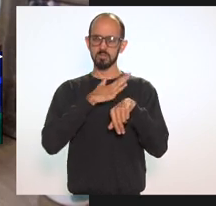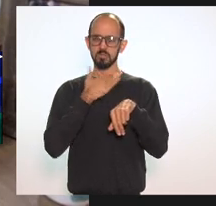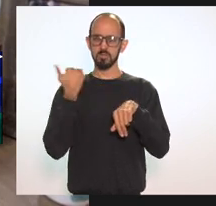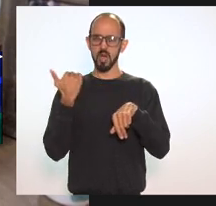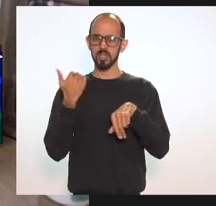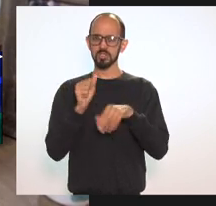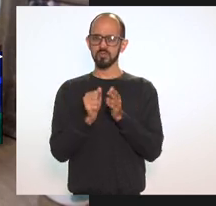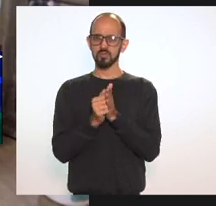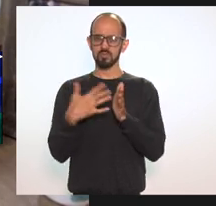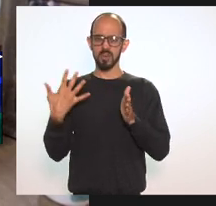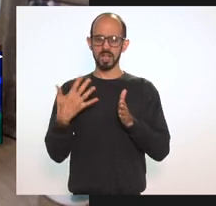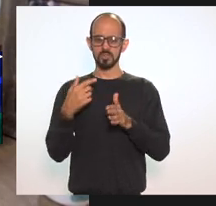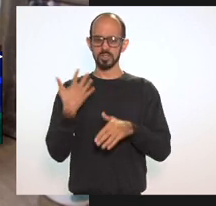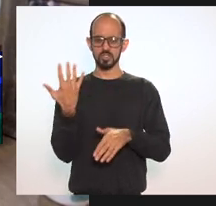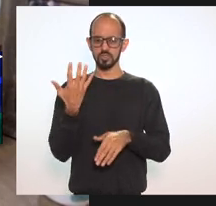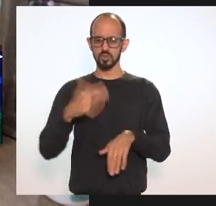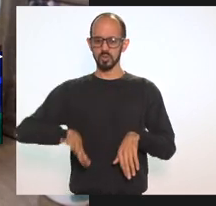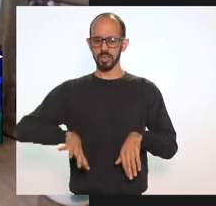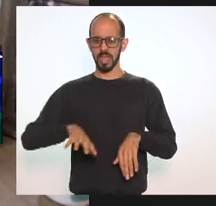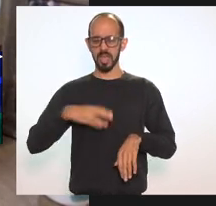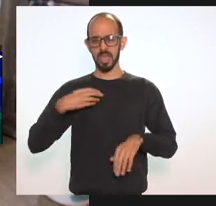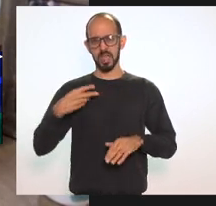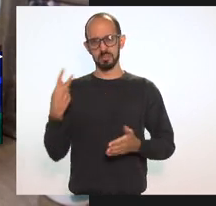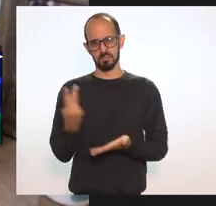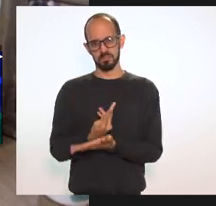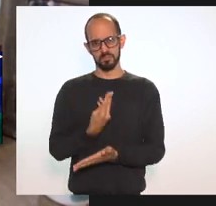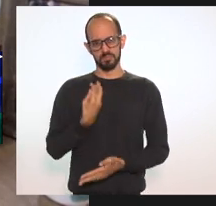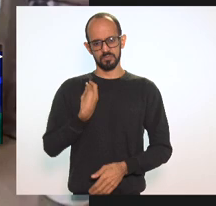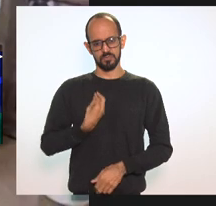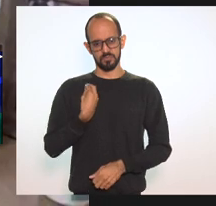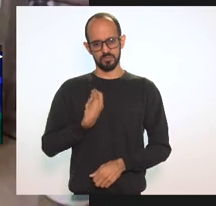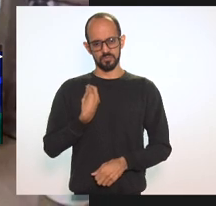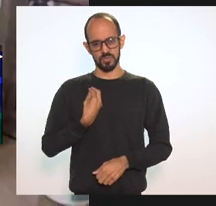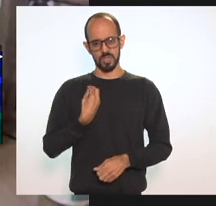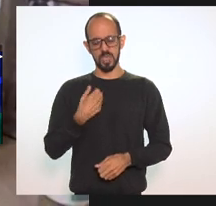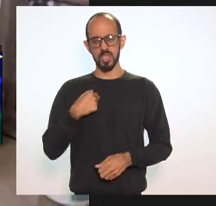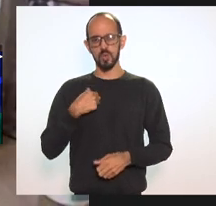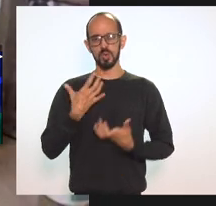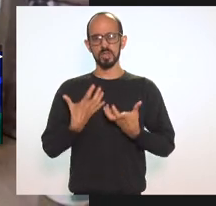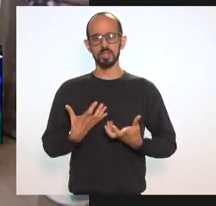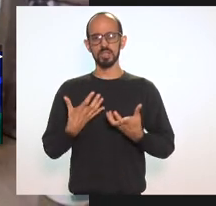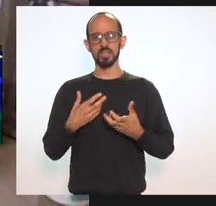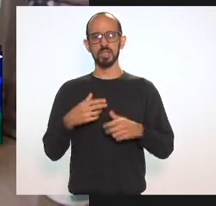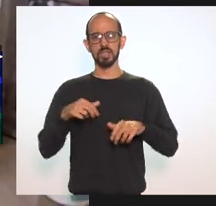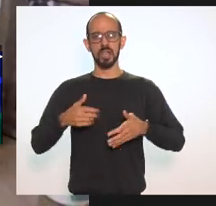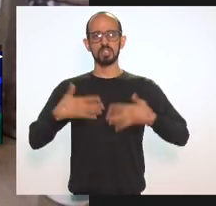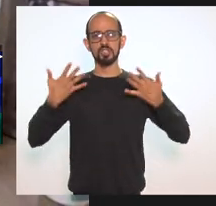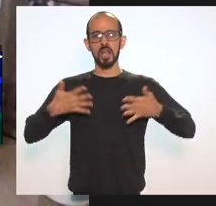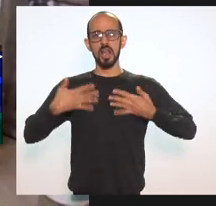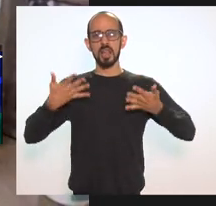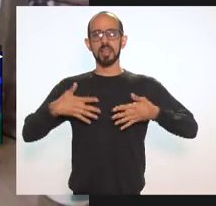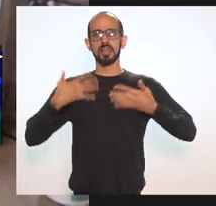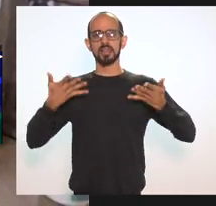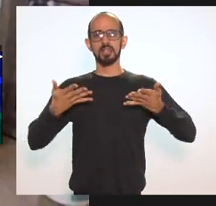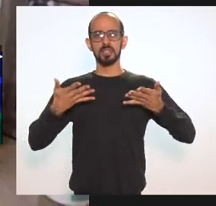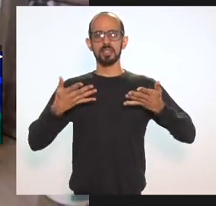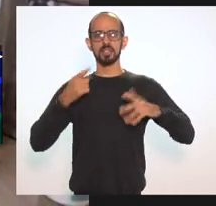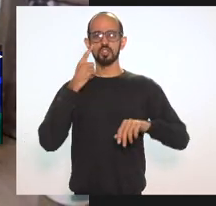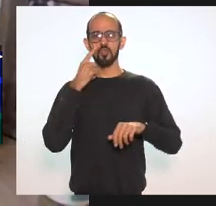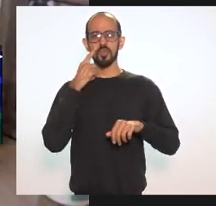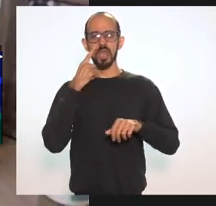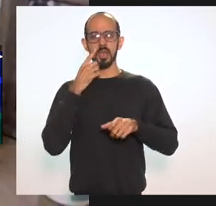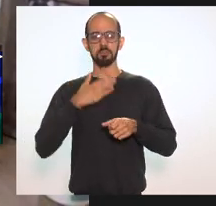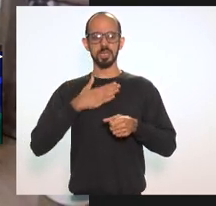que nós não queremos estar passando e eu queria tar Chorando de alegria eu queria tá chorando porque a minha cidade